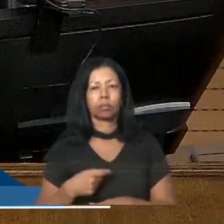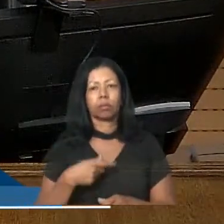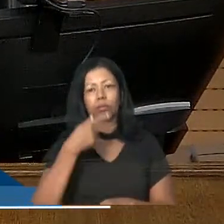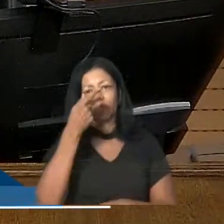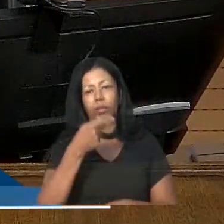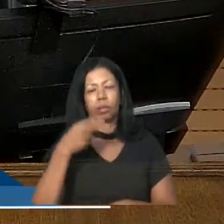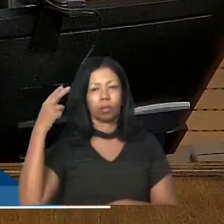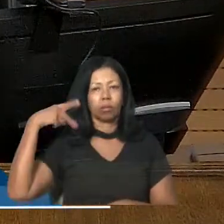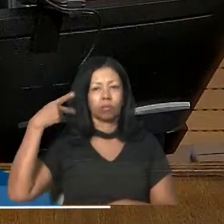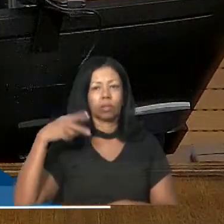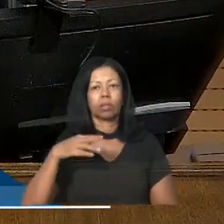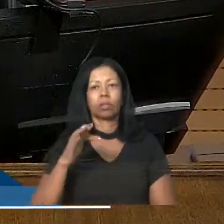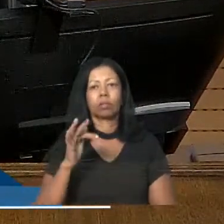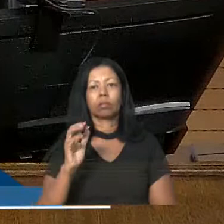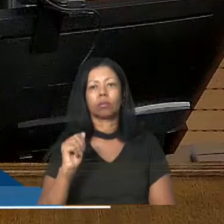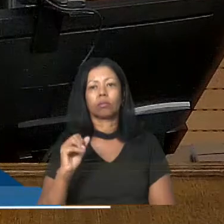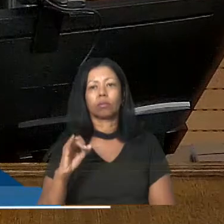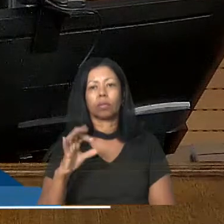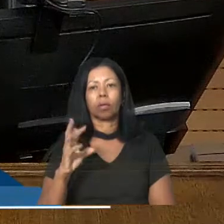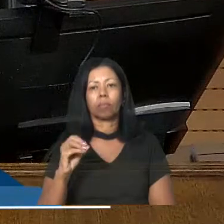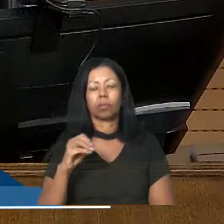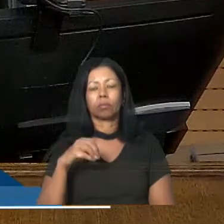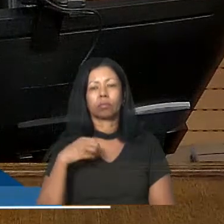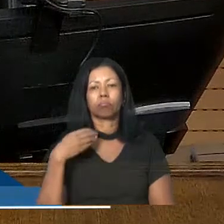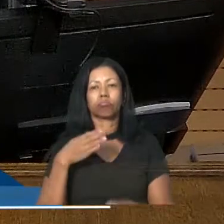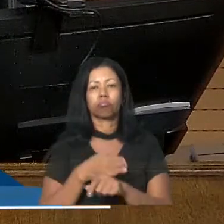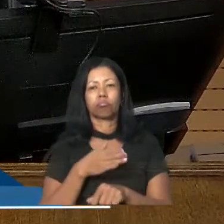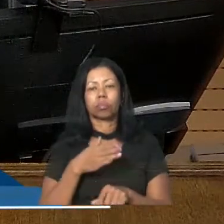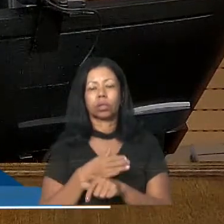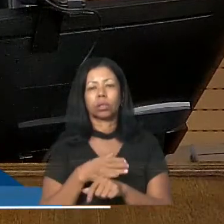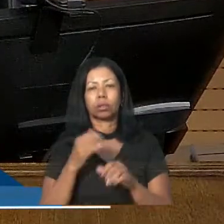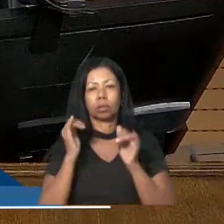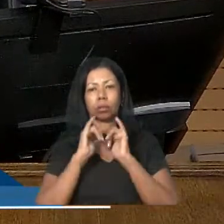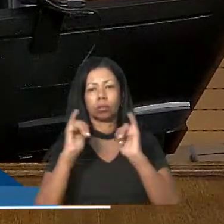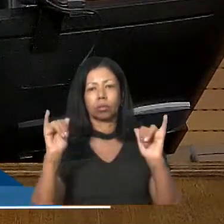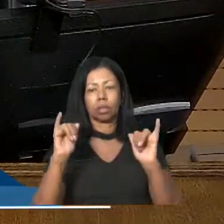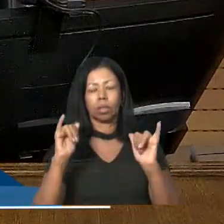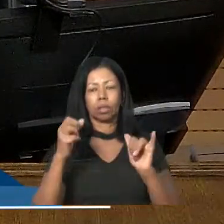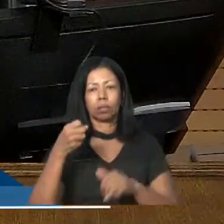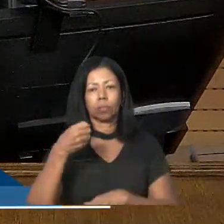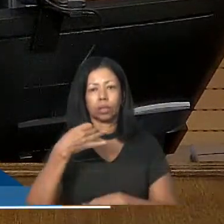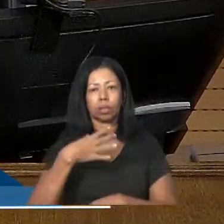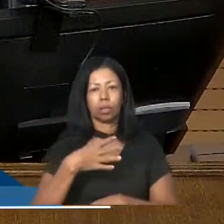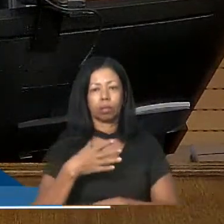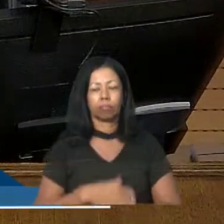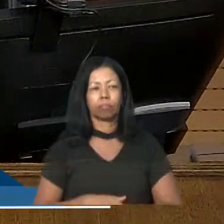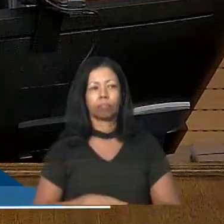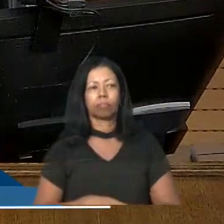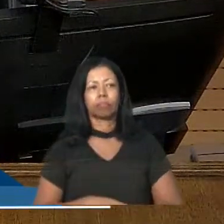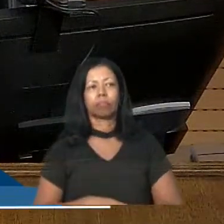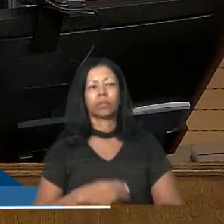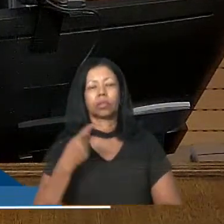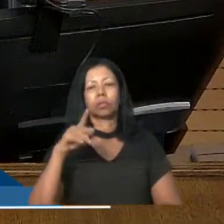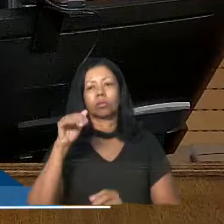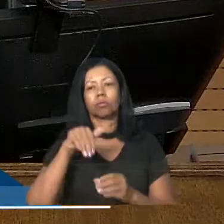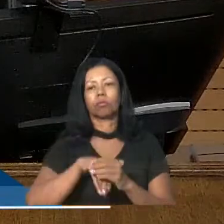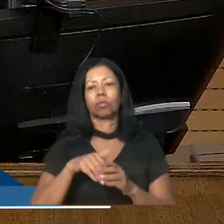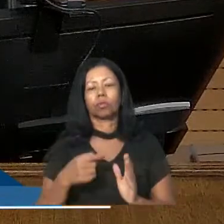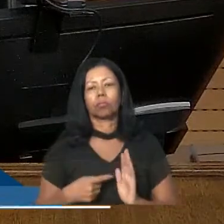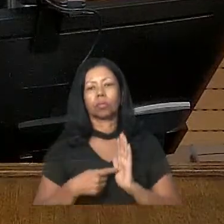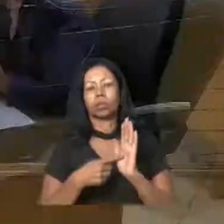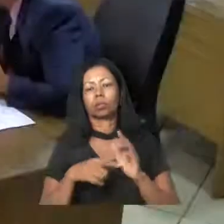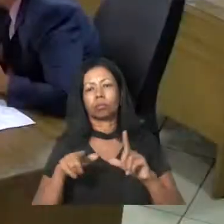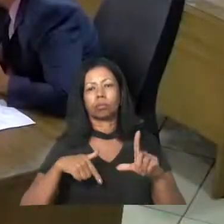vereador Fábio Alves Moreira, membro da Comissão de Finanças e Orçamento, para declarar e justificar sua restrição à presente